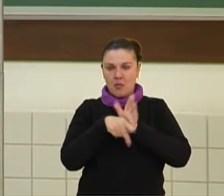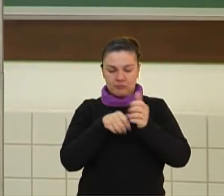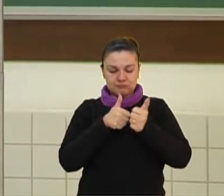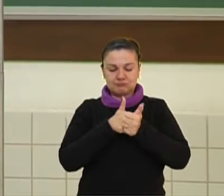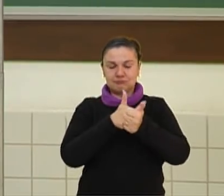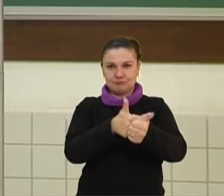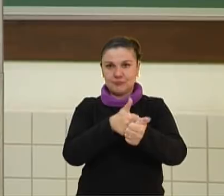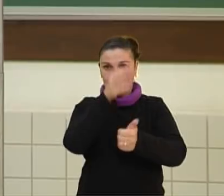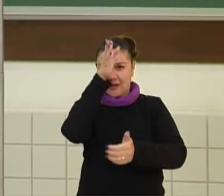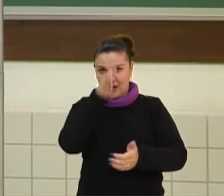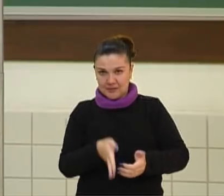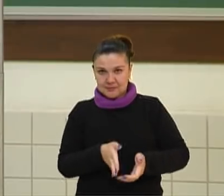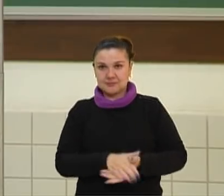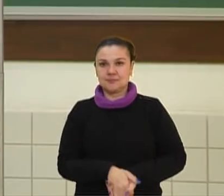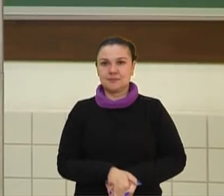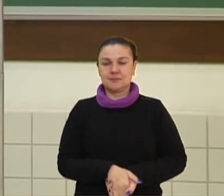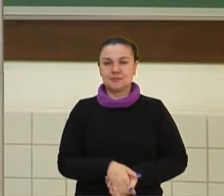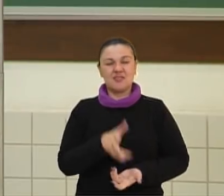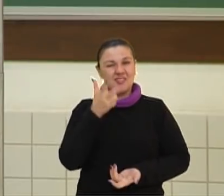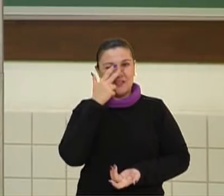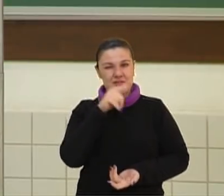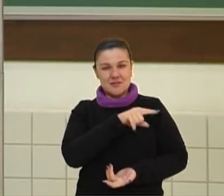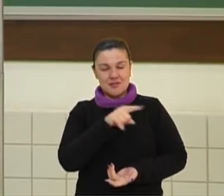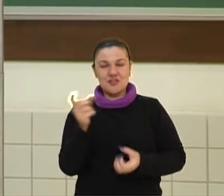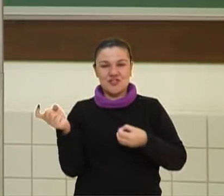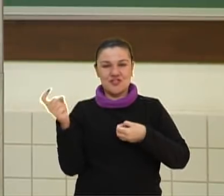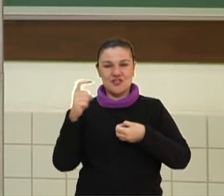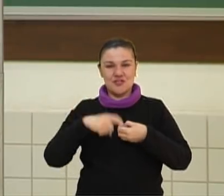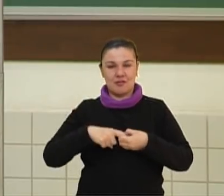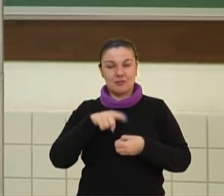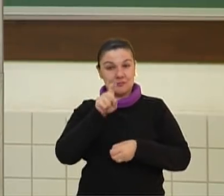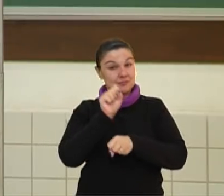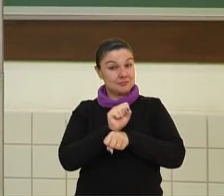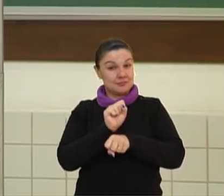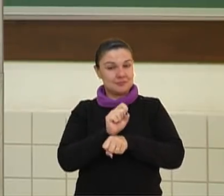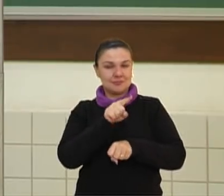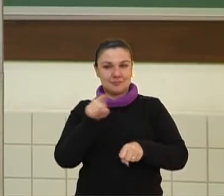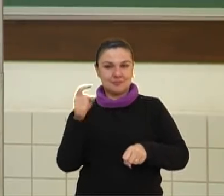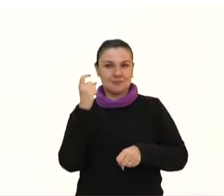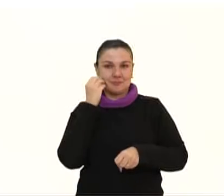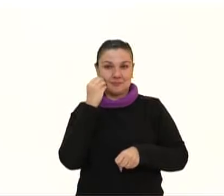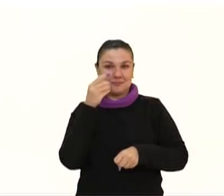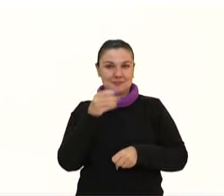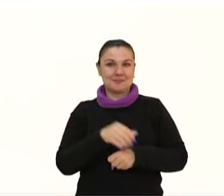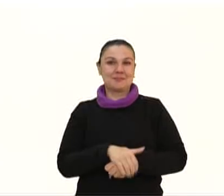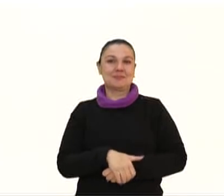reta? O que vocês acham? Então, a gente já retorna. Tente aí, hein? Tá bom?